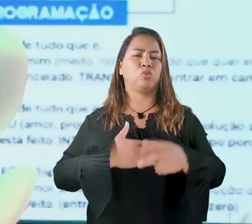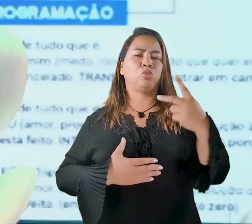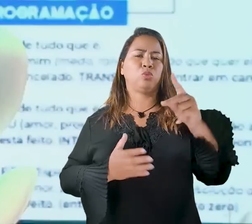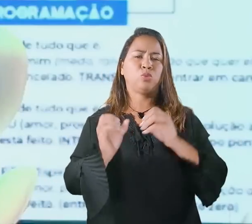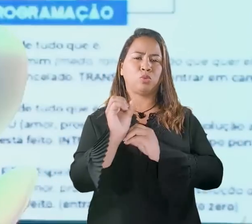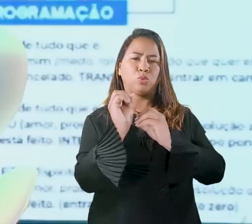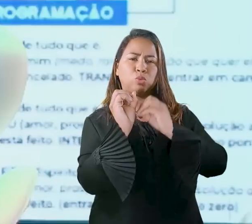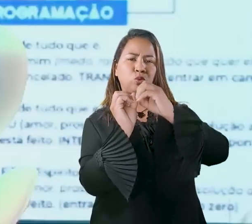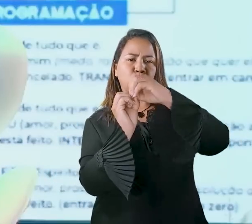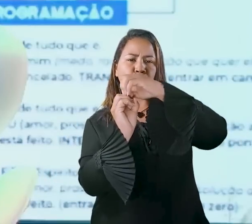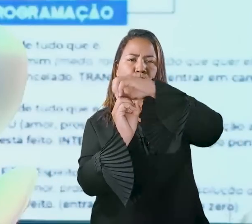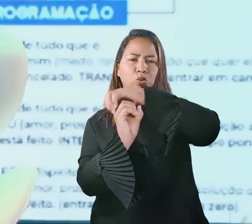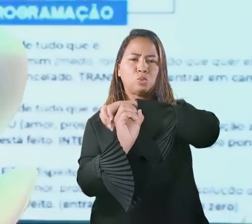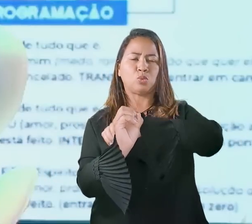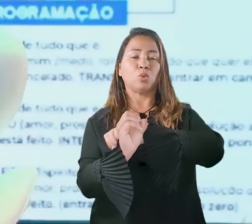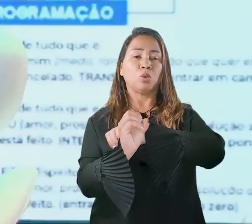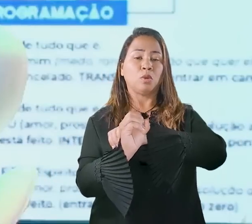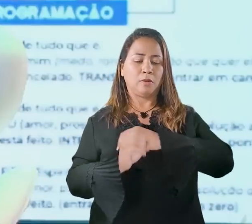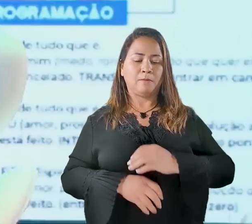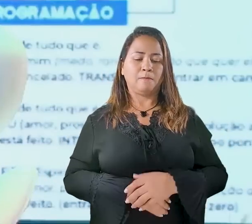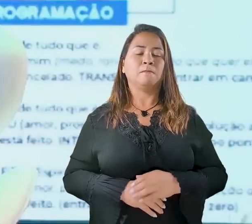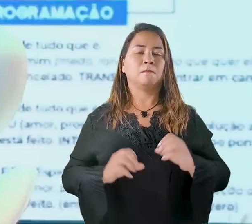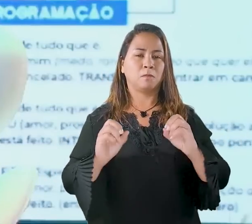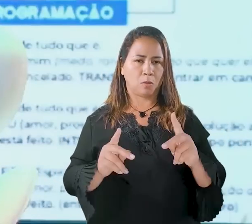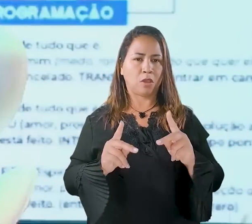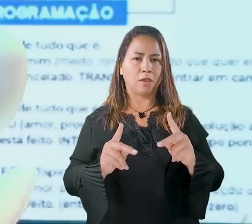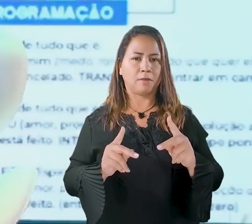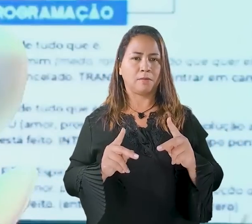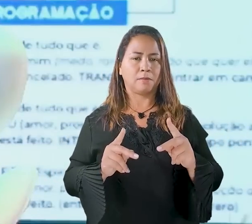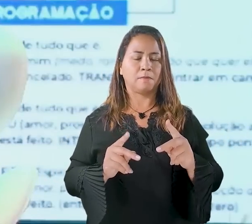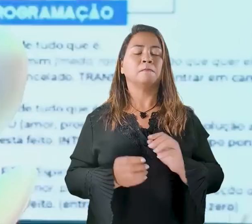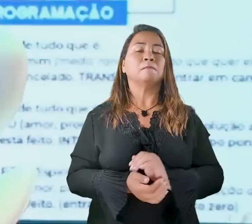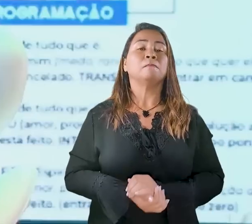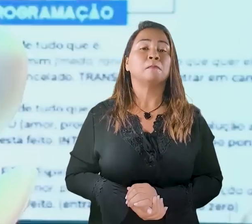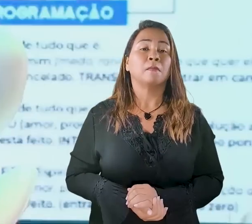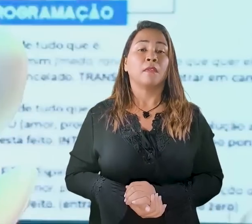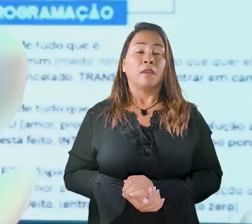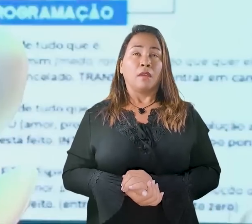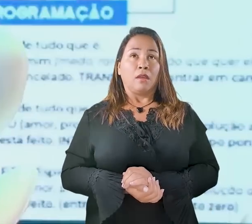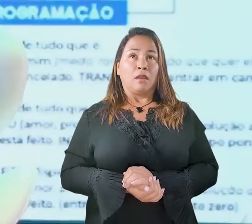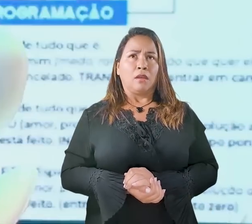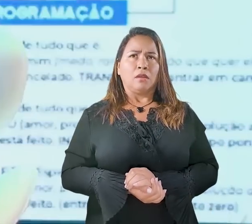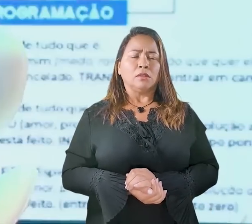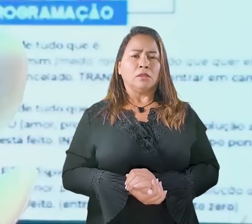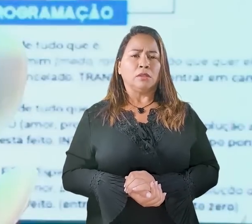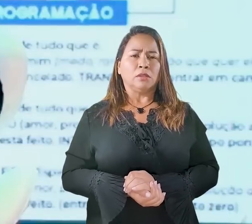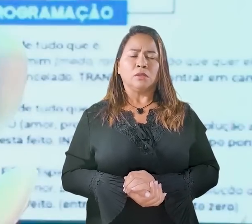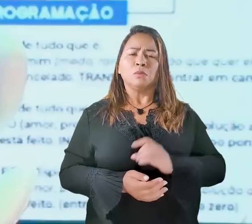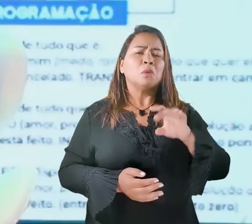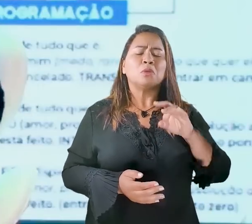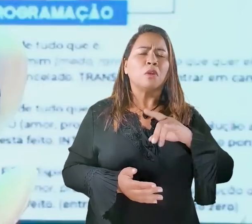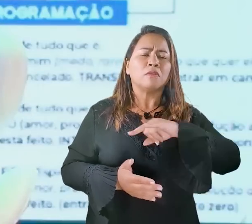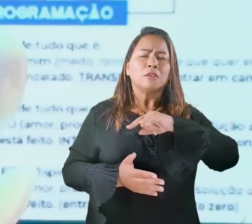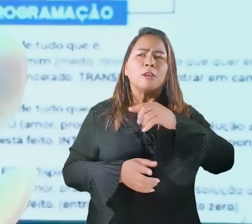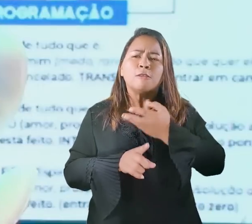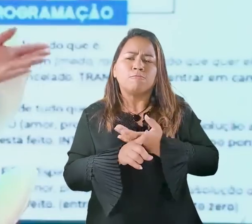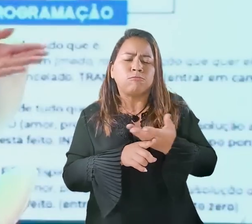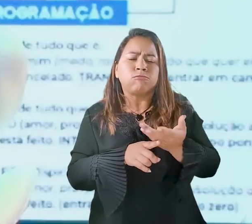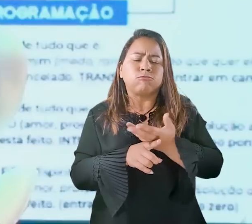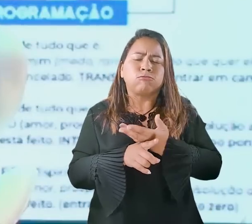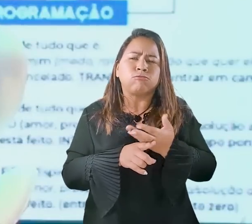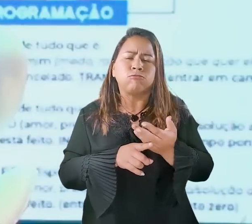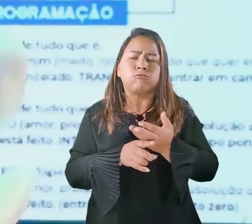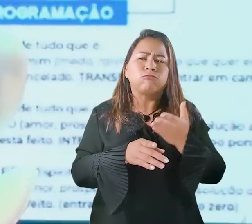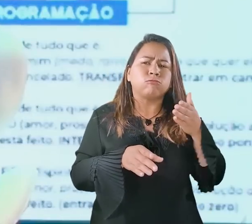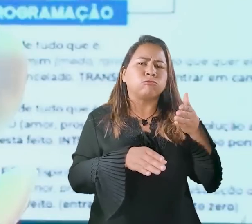durante toda a técnica, sem tocar nos meridianos, está tudo certo. Não é acertar o ponto que dá resultado, é entrar no campo. É silenciar e se conectar com